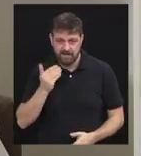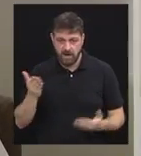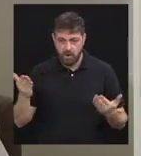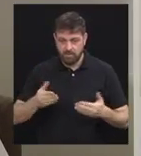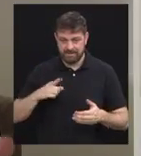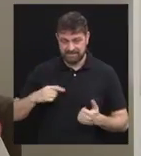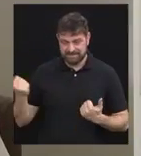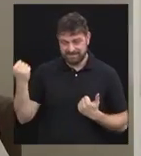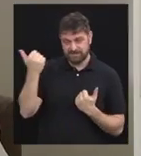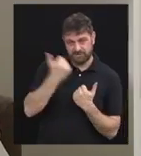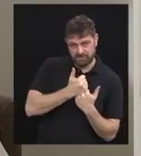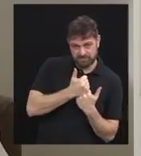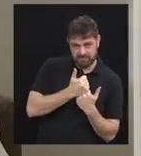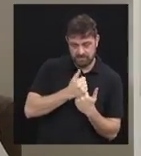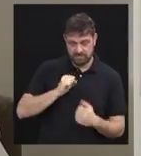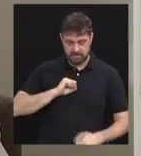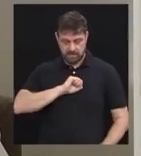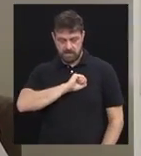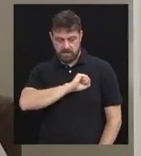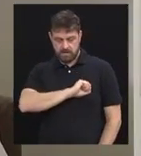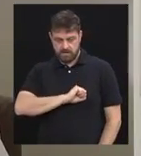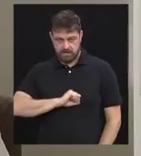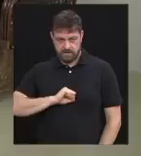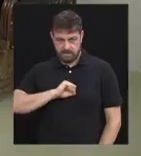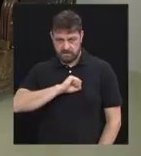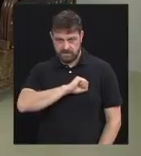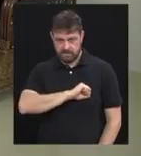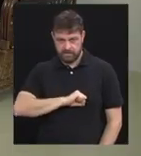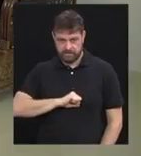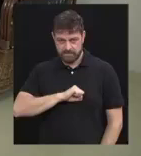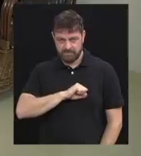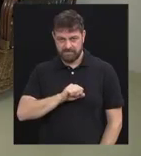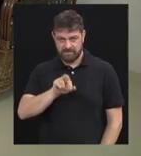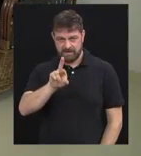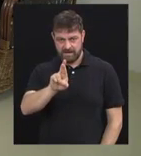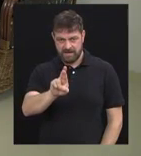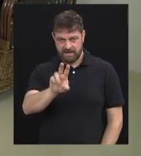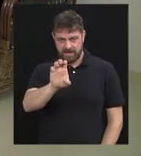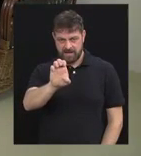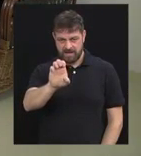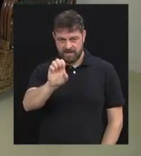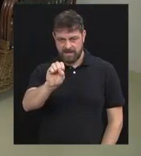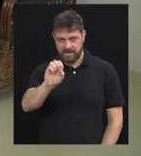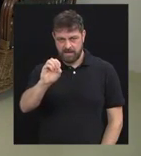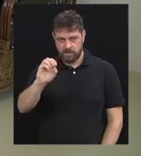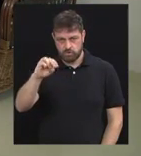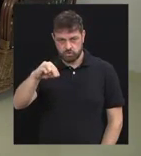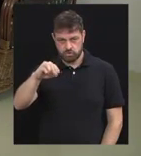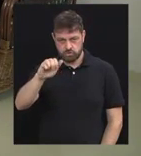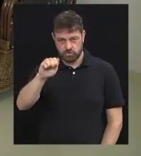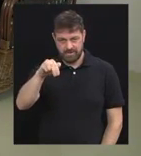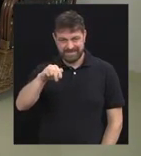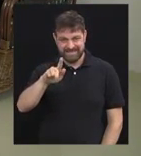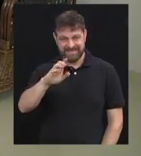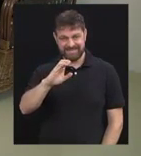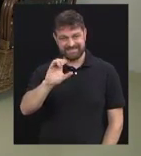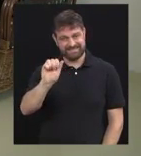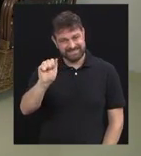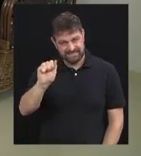ser substituído muitas vezes pela ressonância magnética. A ultrassonografia da mama ajuda muito também.